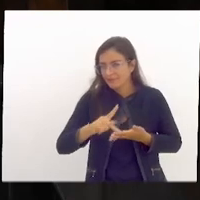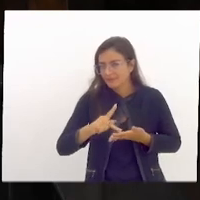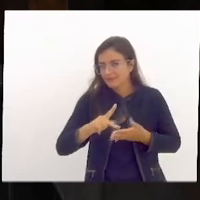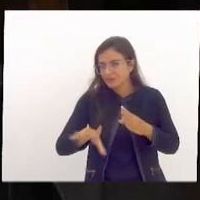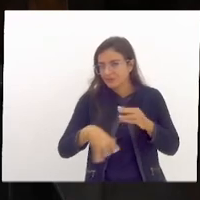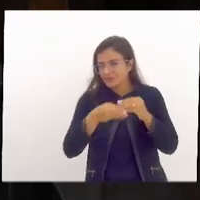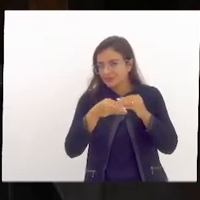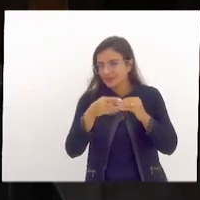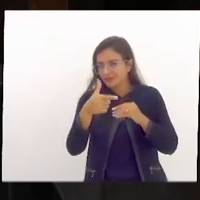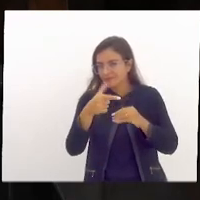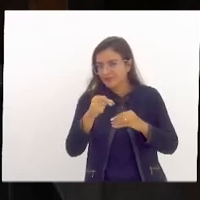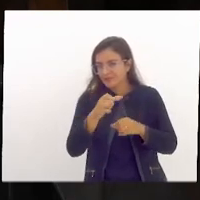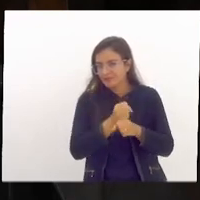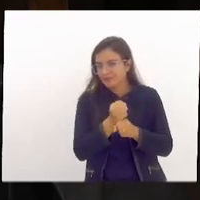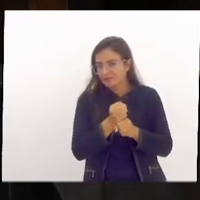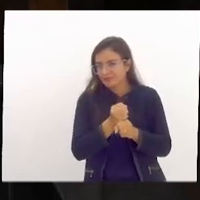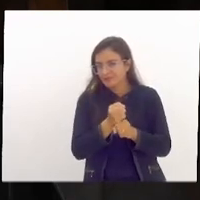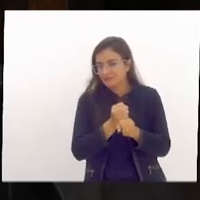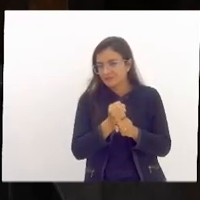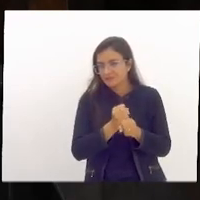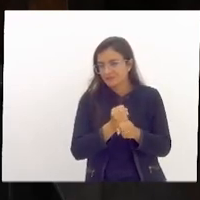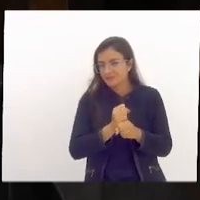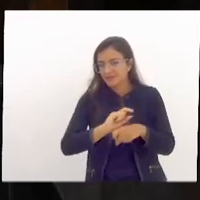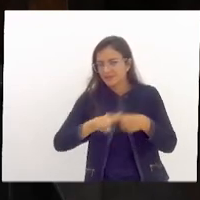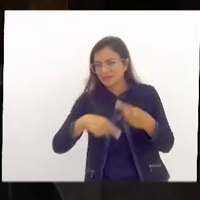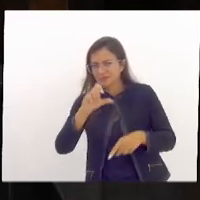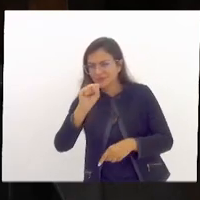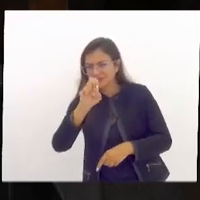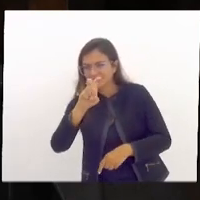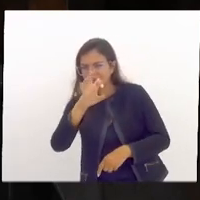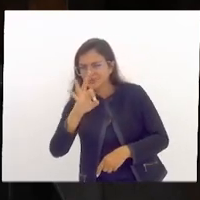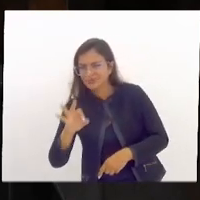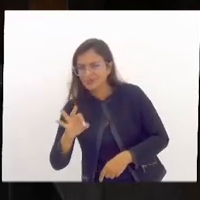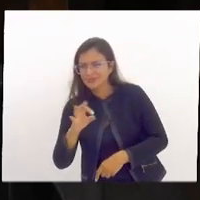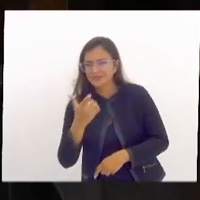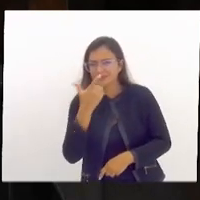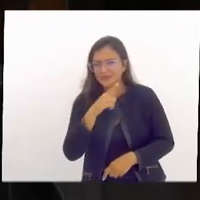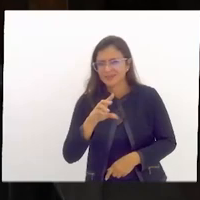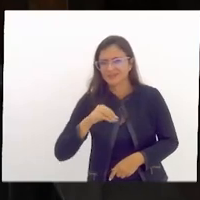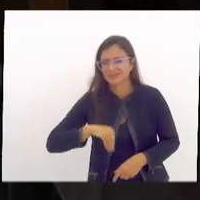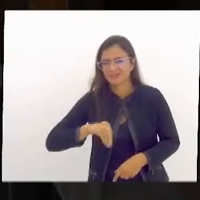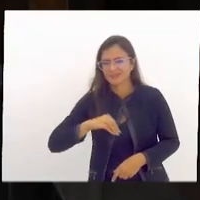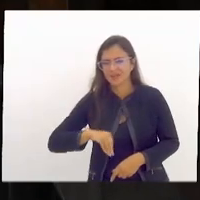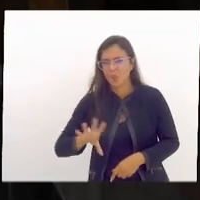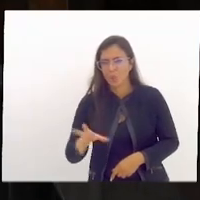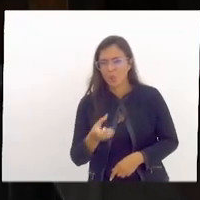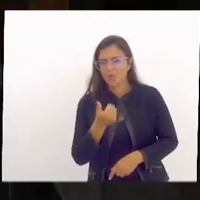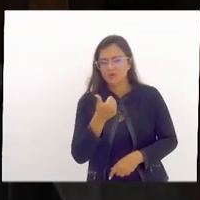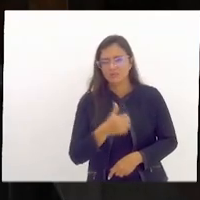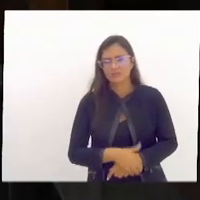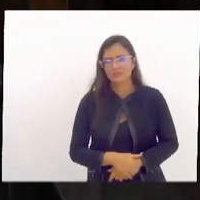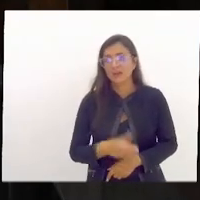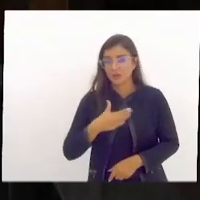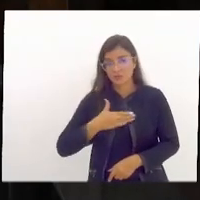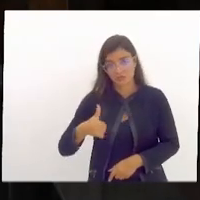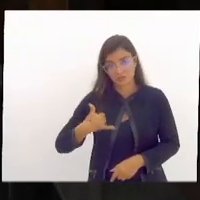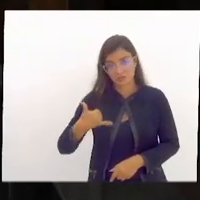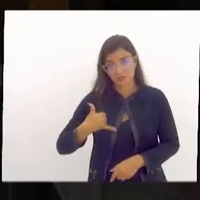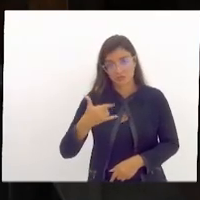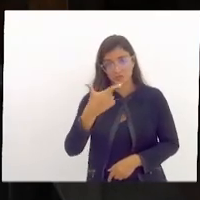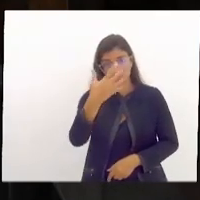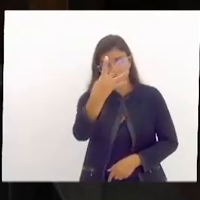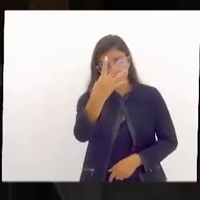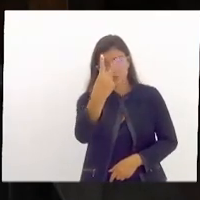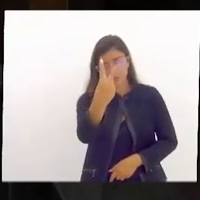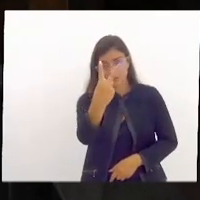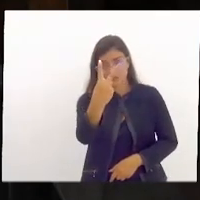somente durante 20 anos e sair com 85% dos seus proventos. Eu estou com 42 anos,